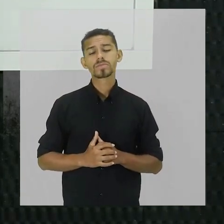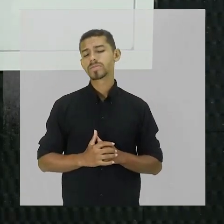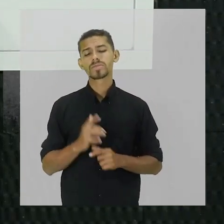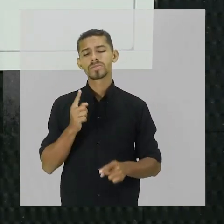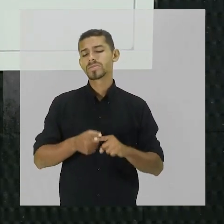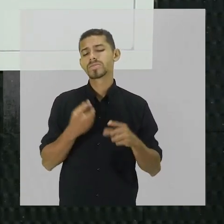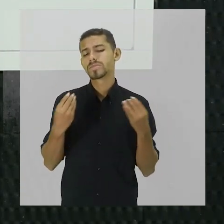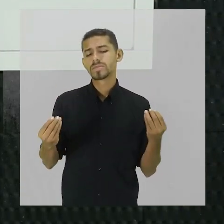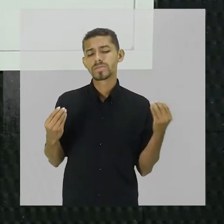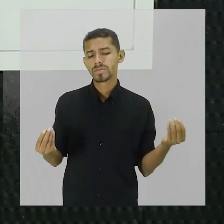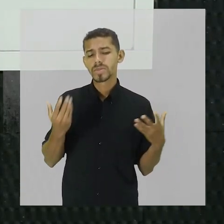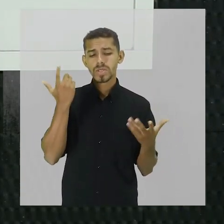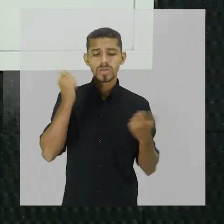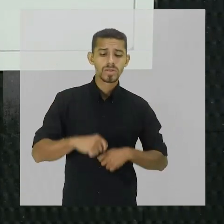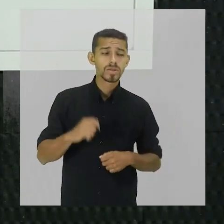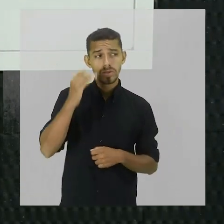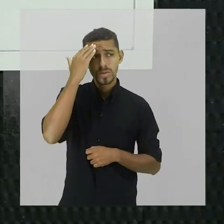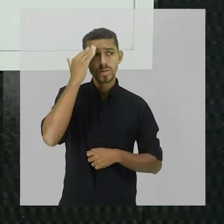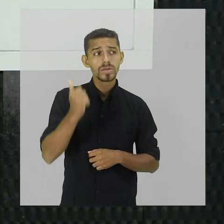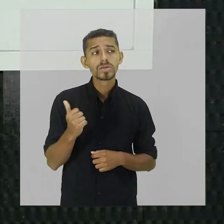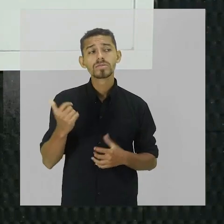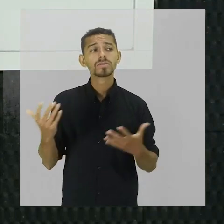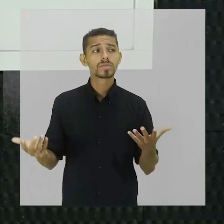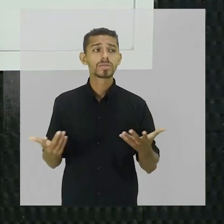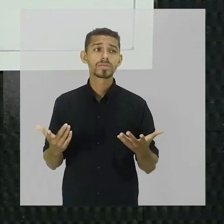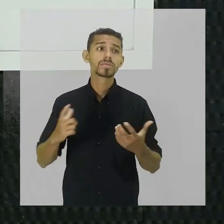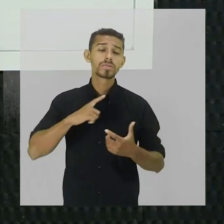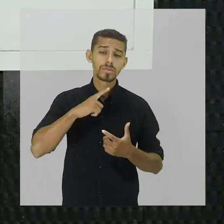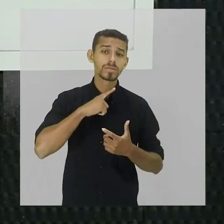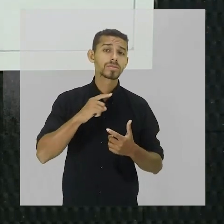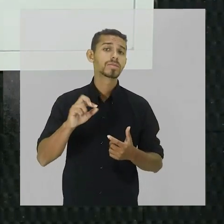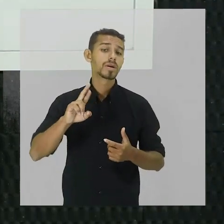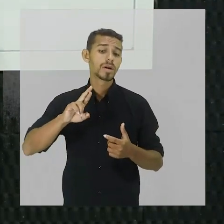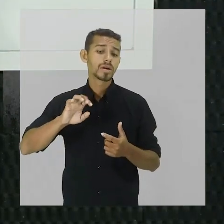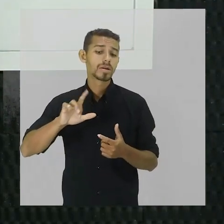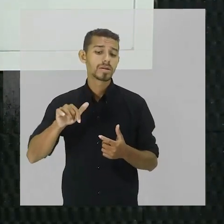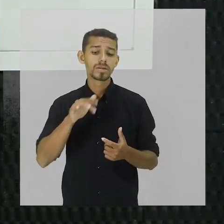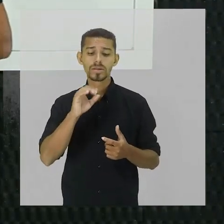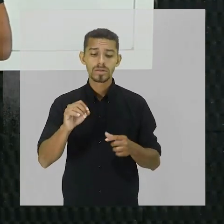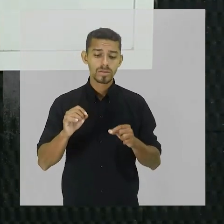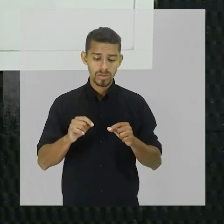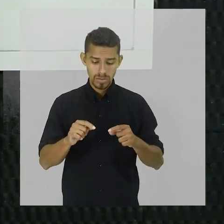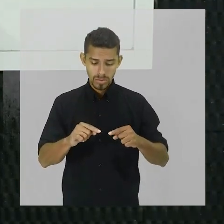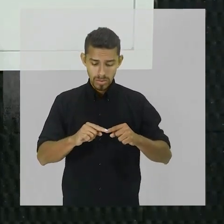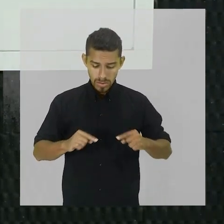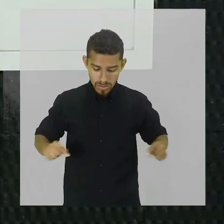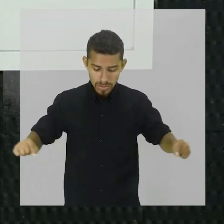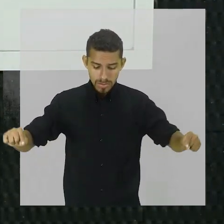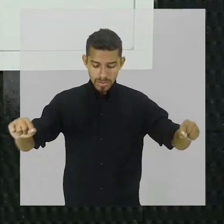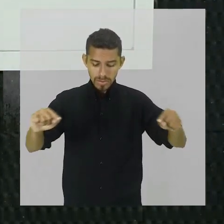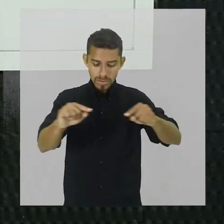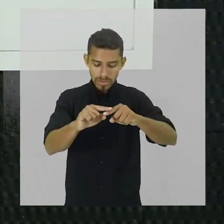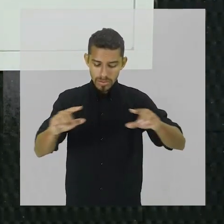o senhor precisa dessa informação? Porque, turma, existe uma relação no cone que é uma relação que associa